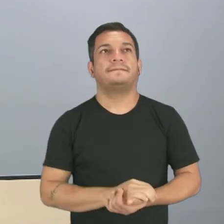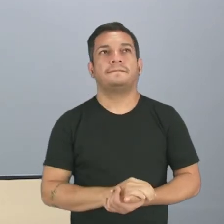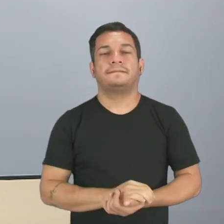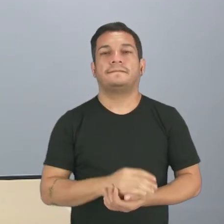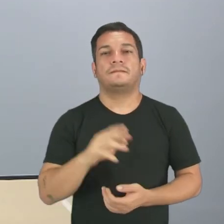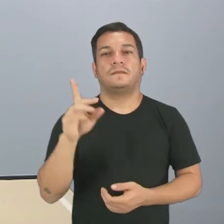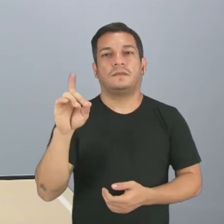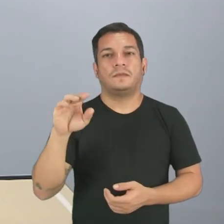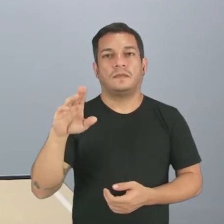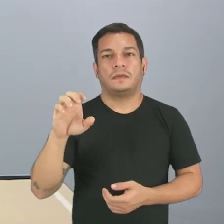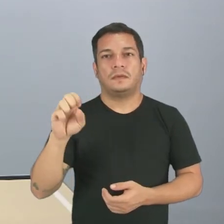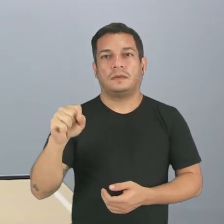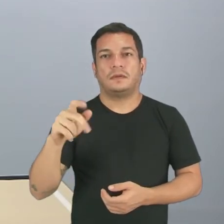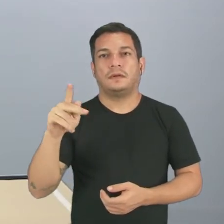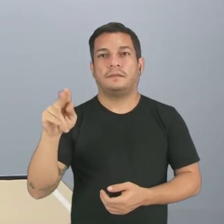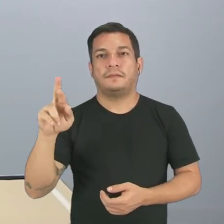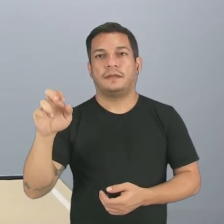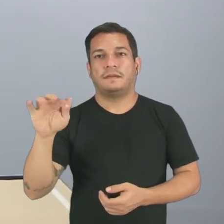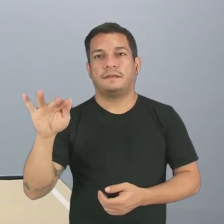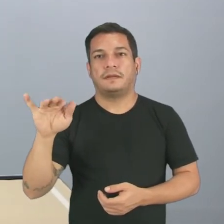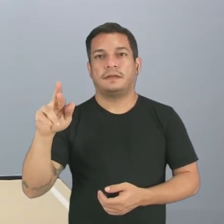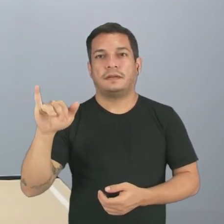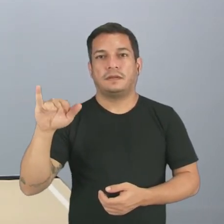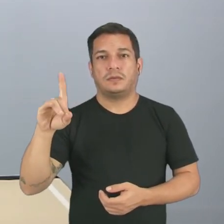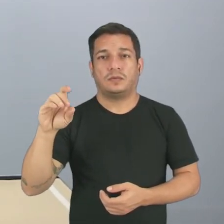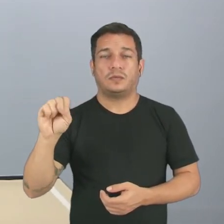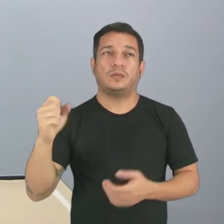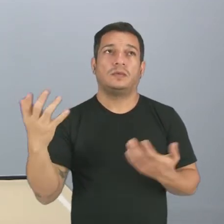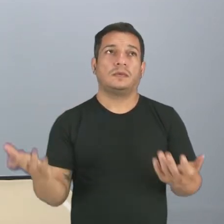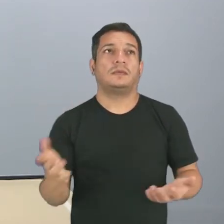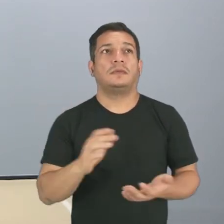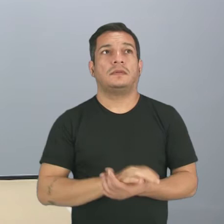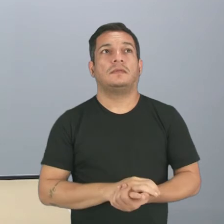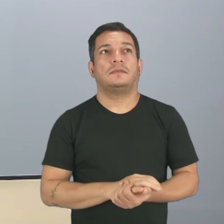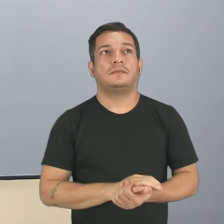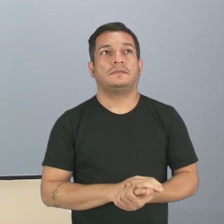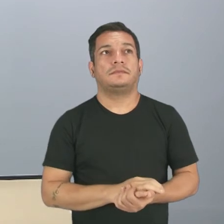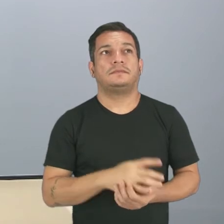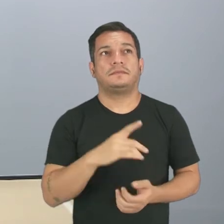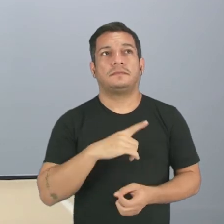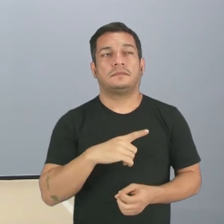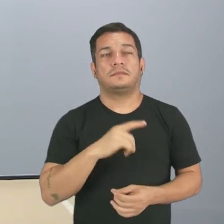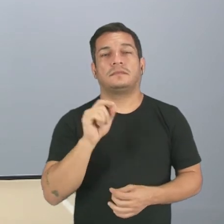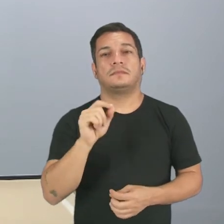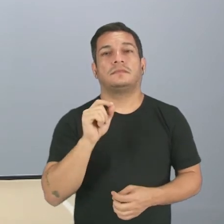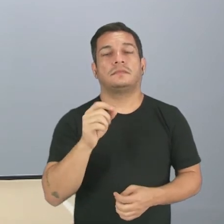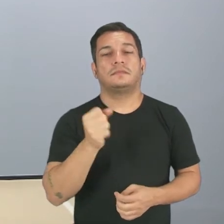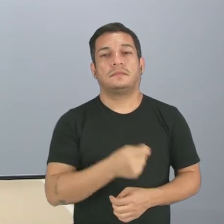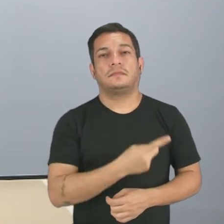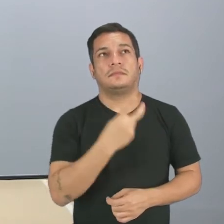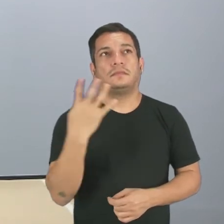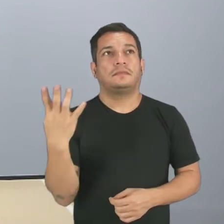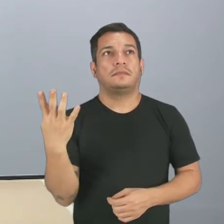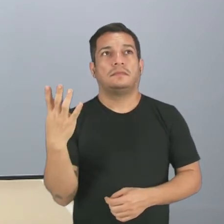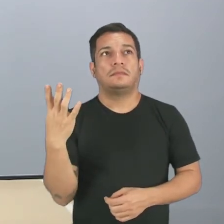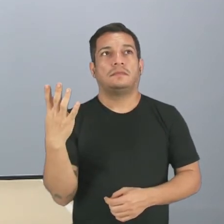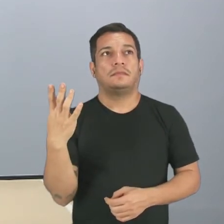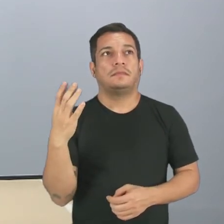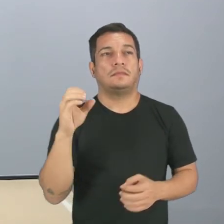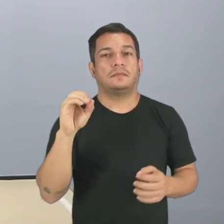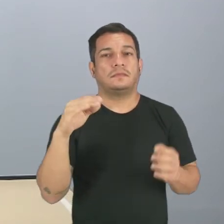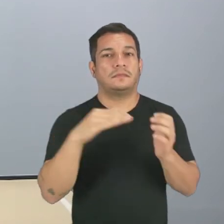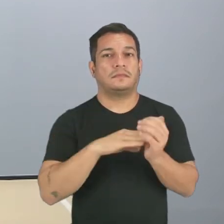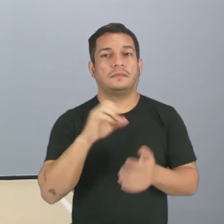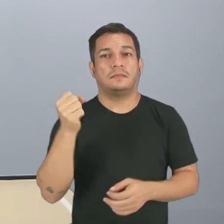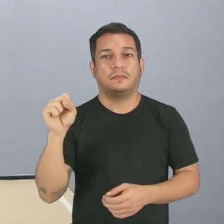doces preferidos na festa do Luiz. Então, desse lado nós temos as quantidades do 0